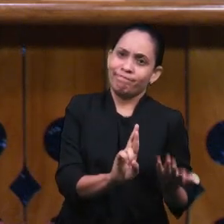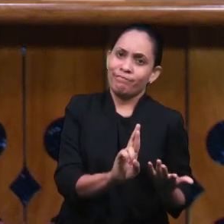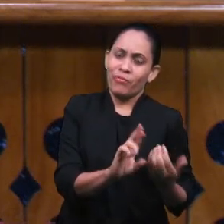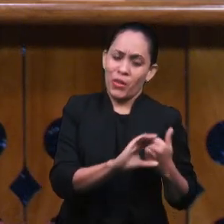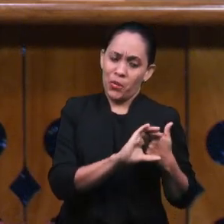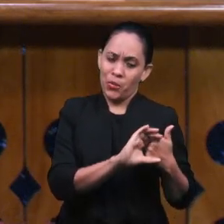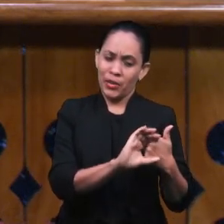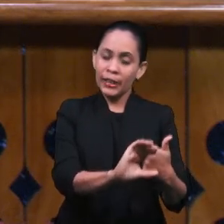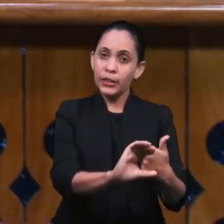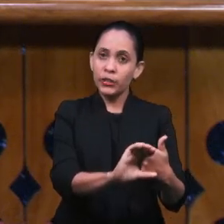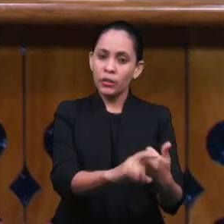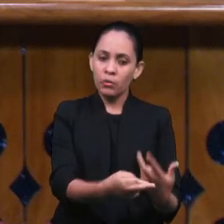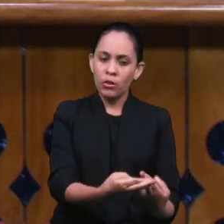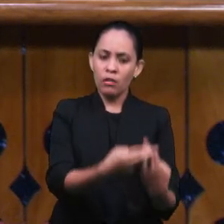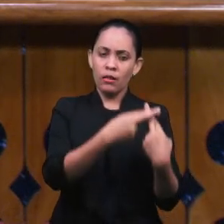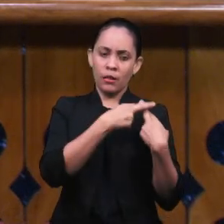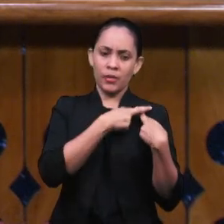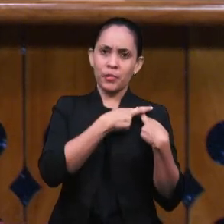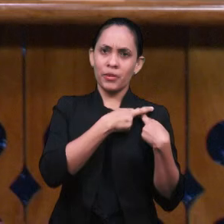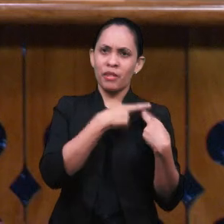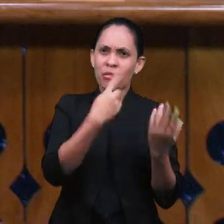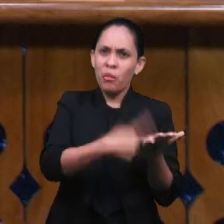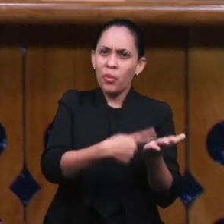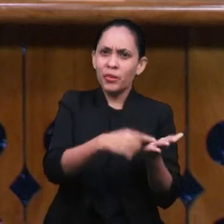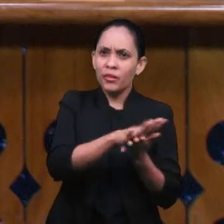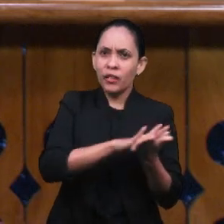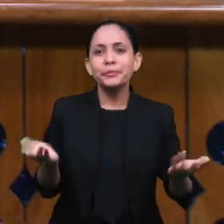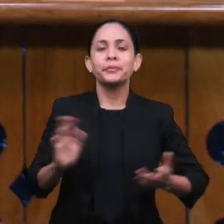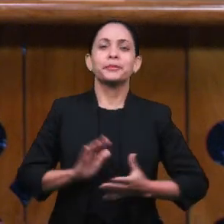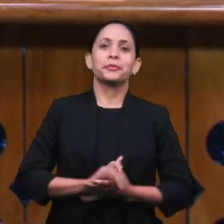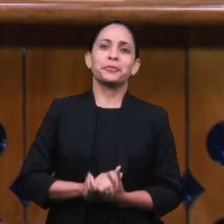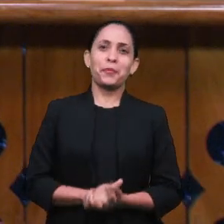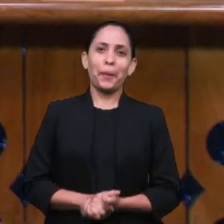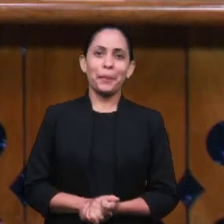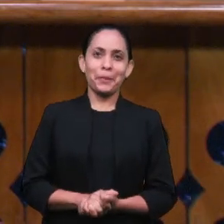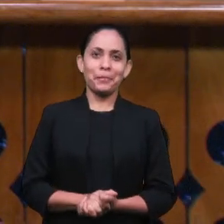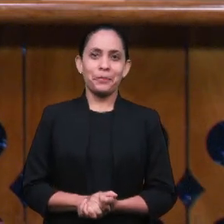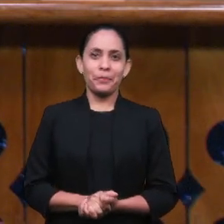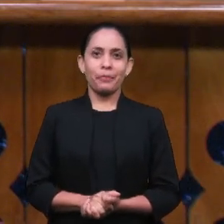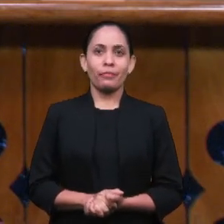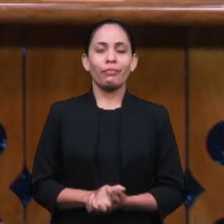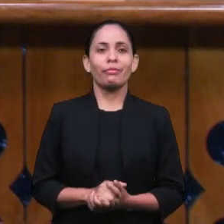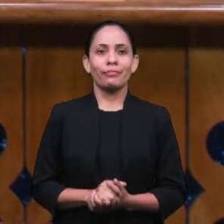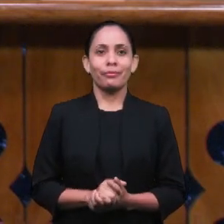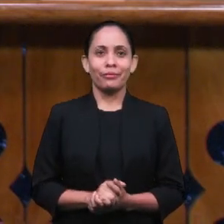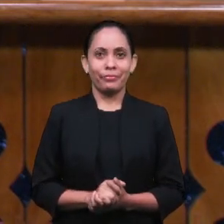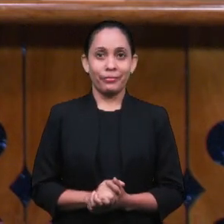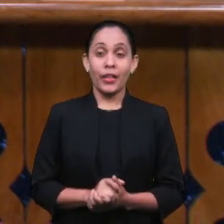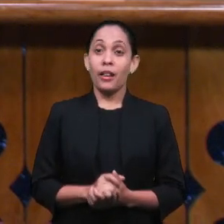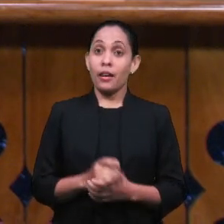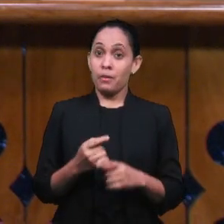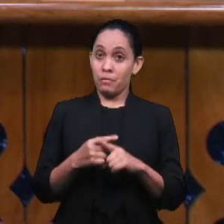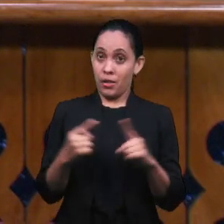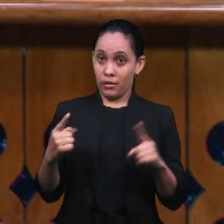tem compromisso com nada. É contar uma historinha aqui e outra ali. Mas vou fazer uma